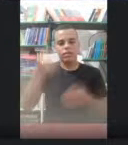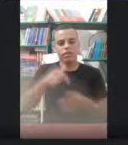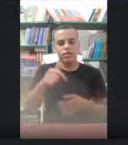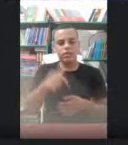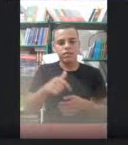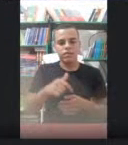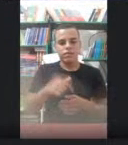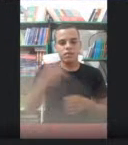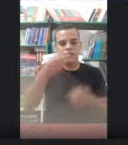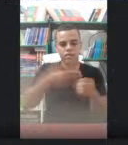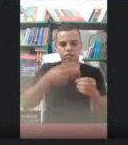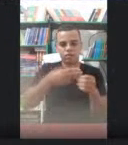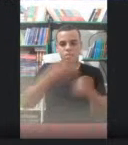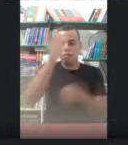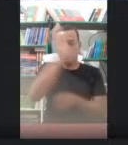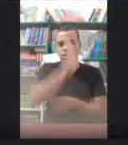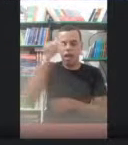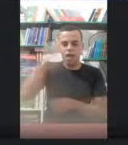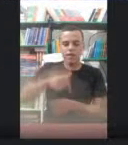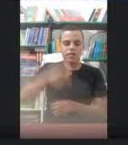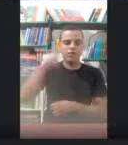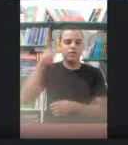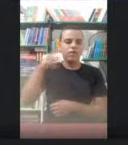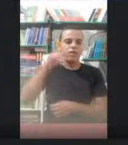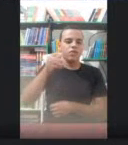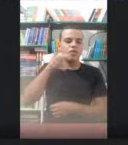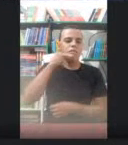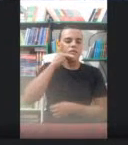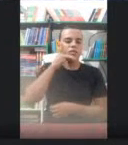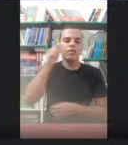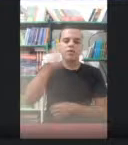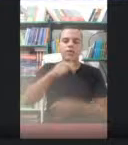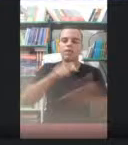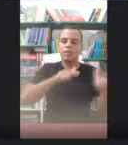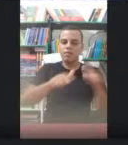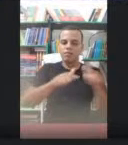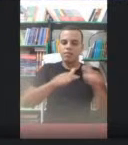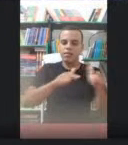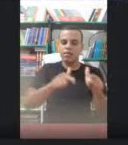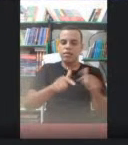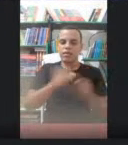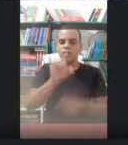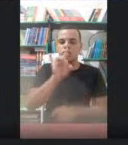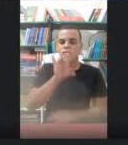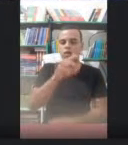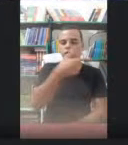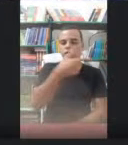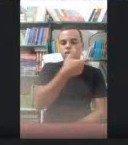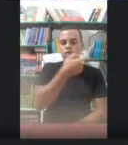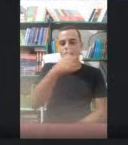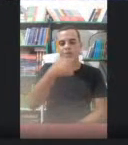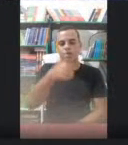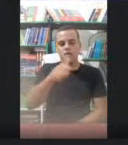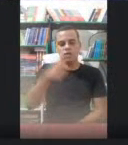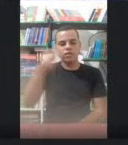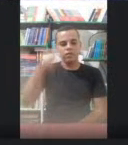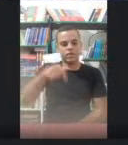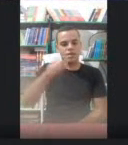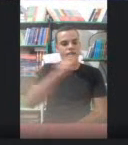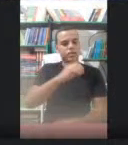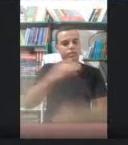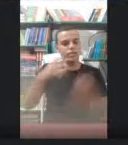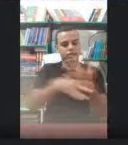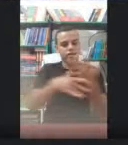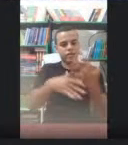municípios brasileiros. E aqui em João Pessoa, o processo se deu também dessa forma. Então, só em 2011 é que chega aqui em nossa cidade, através de uma